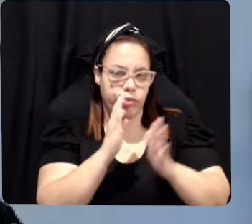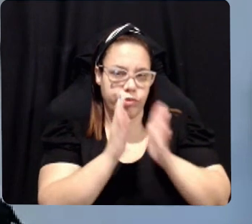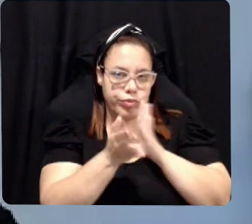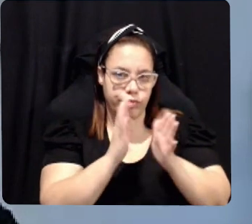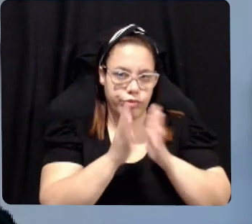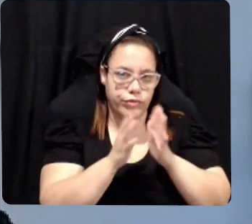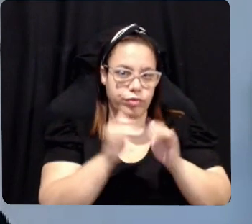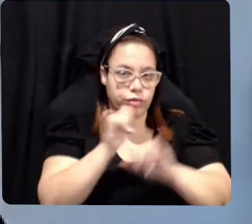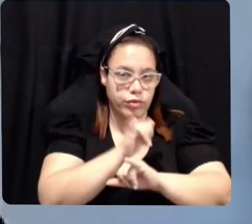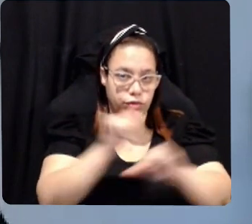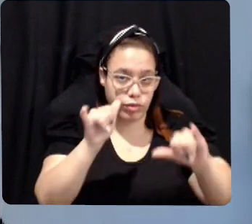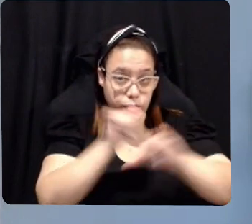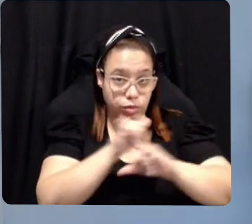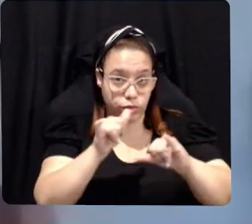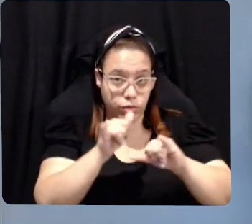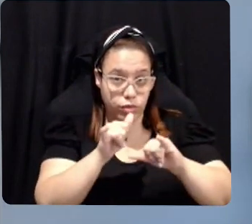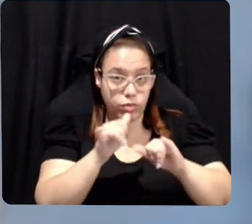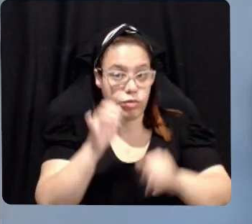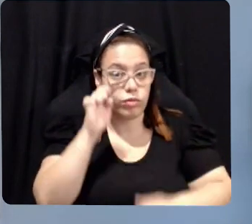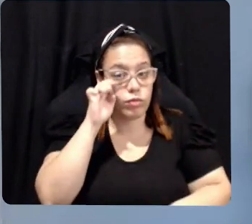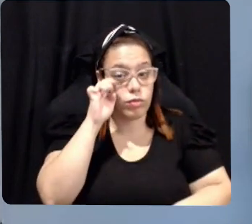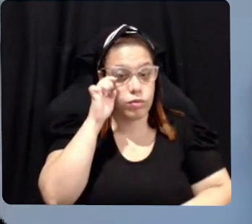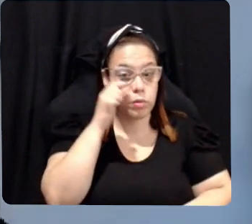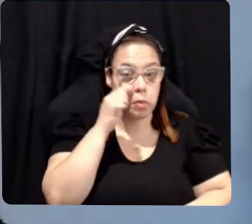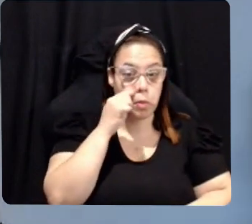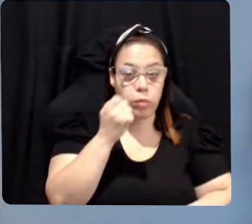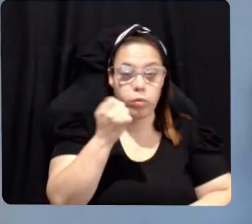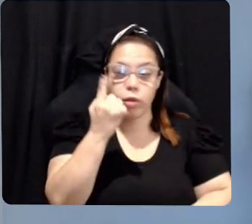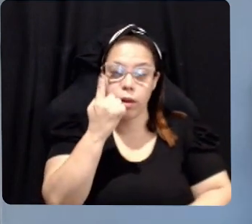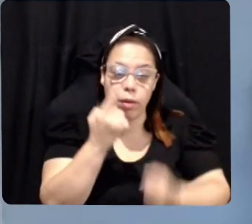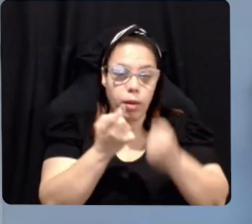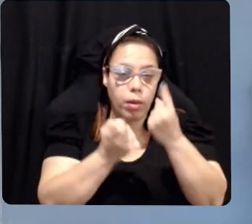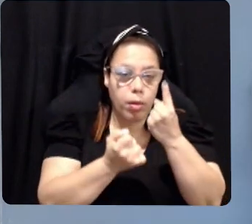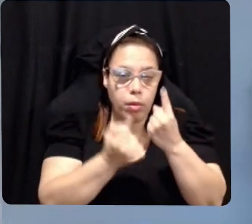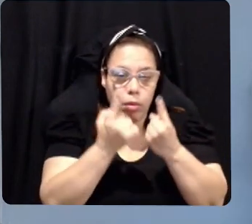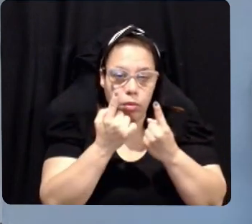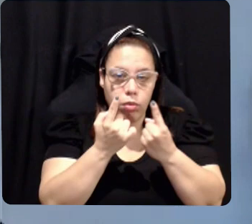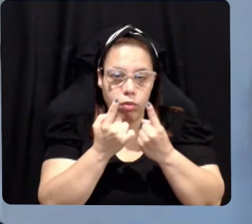surgiu aí no meio, na mídia, em alguns meios,